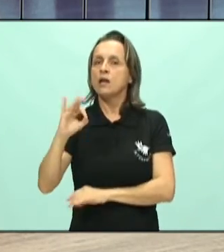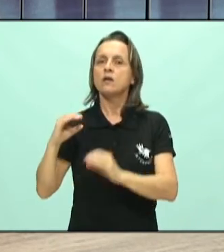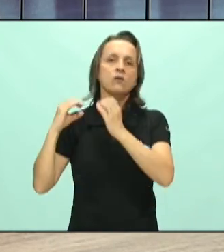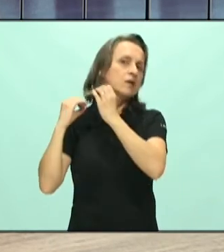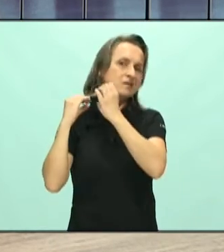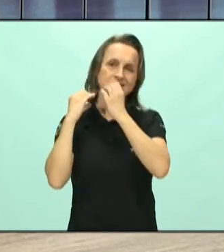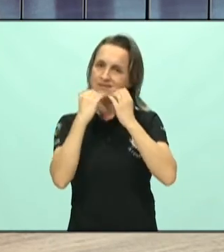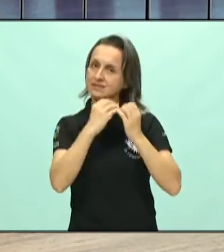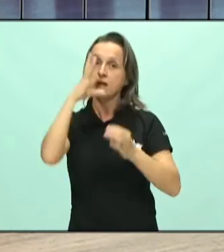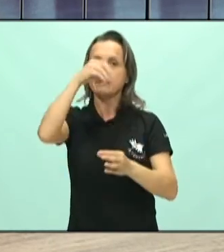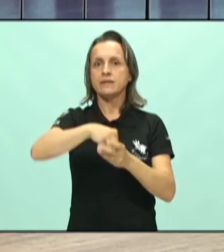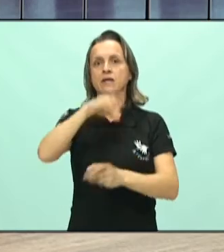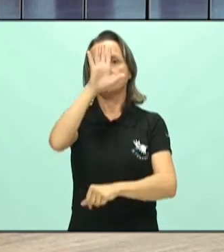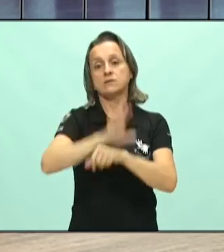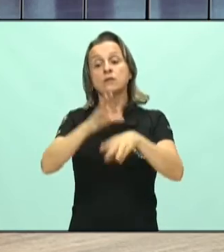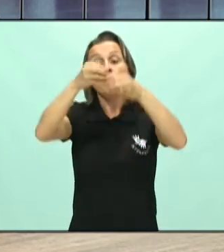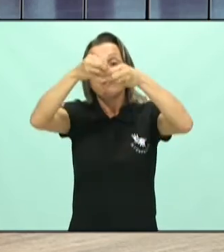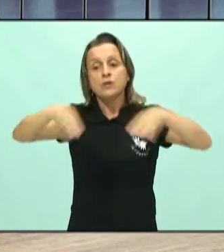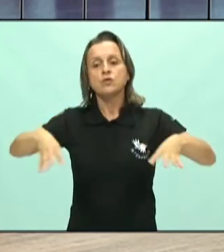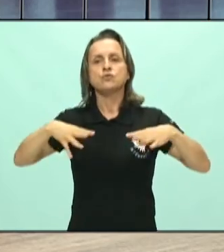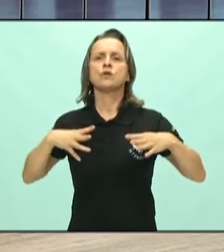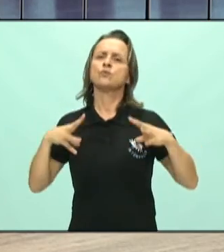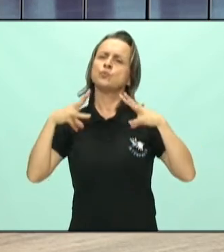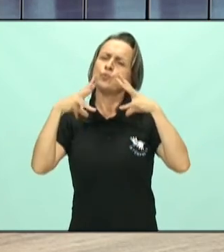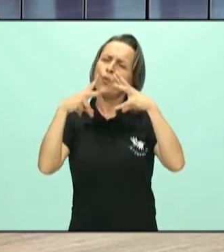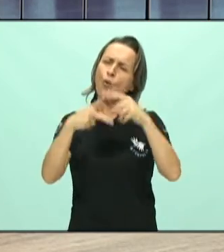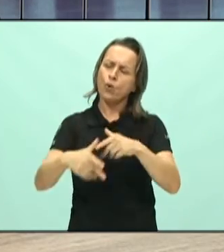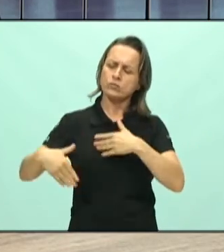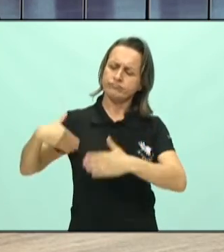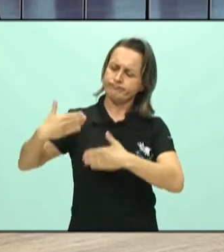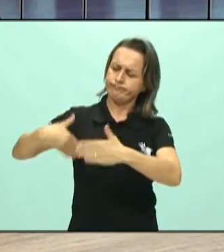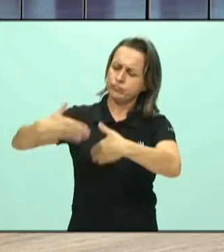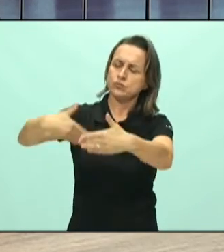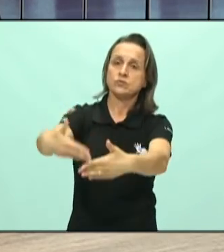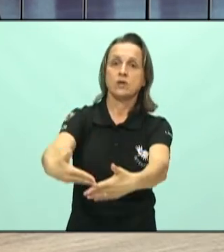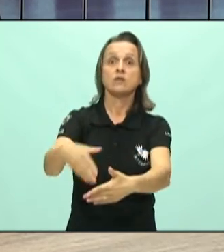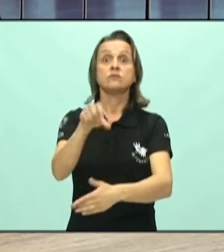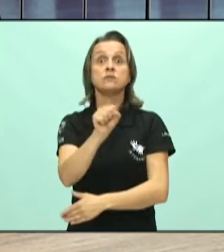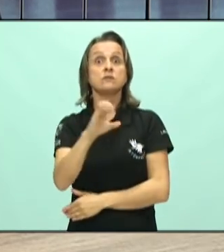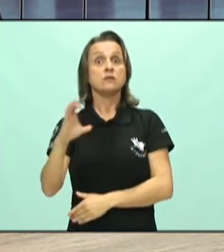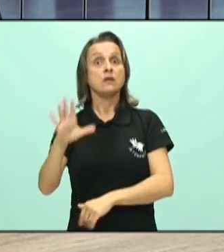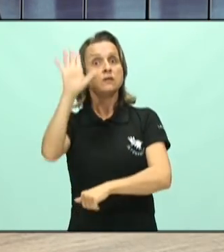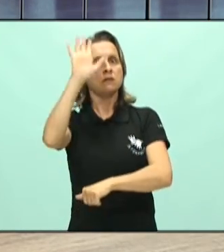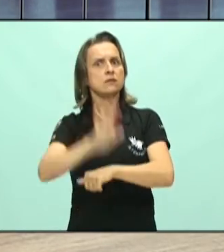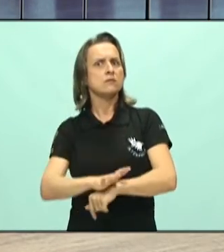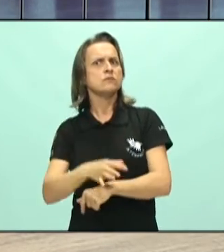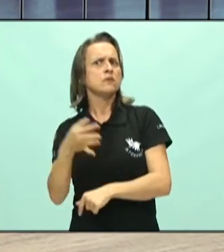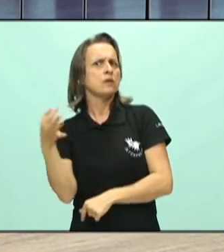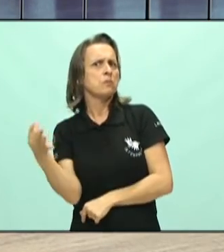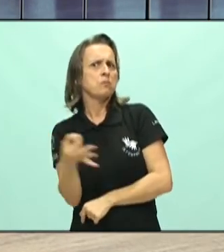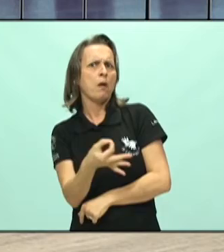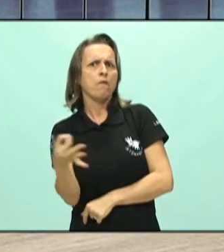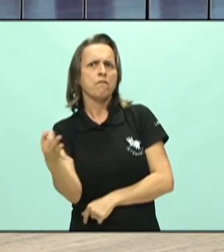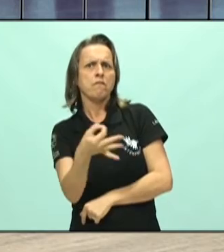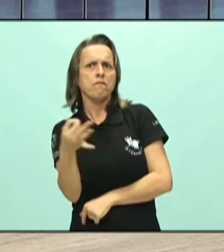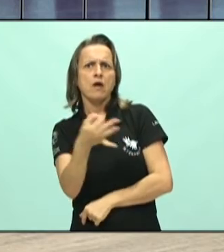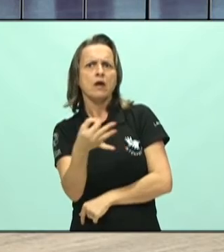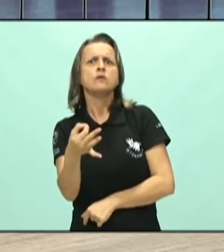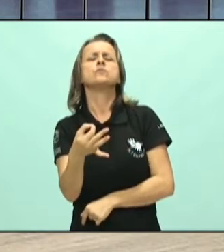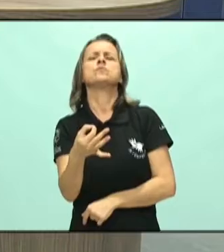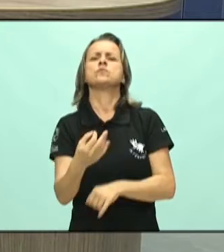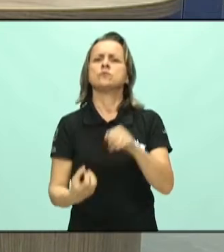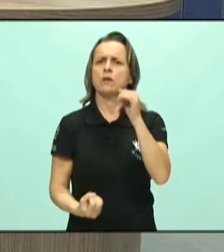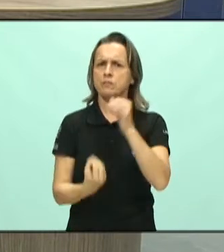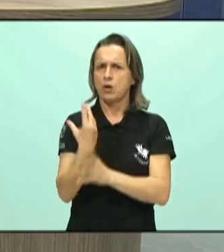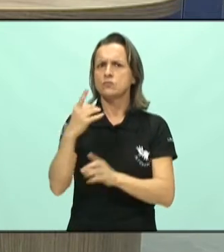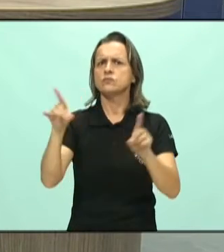toda a cadeia produtiva da proteína animal. E Santa Catarina é o estado de excelência, tanto na produção como na